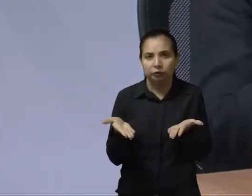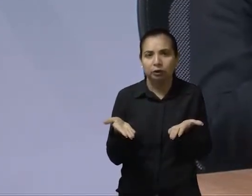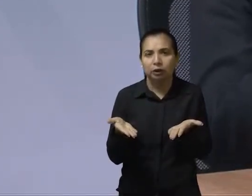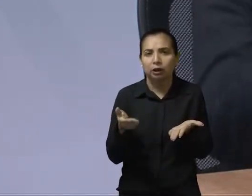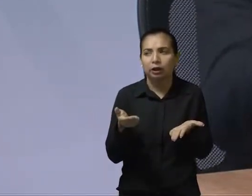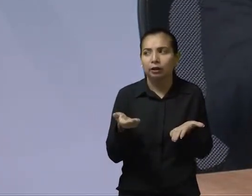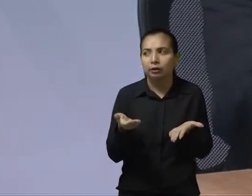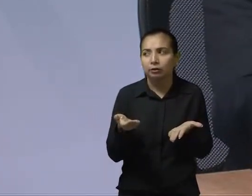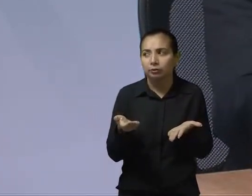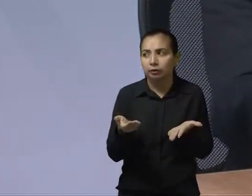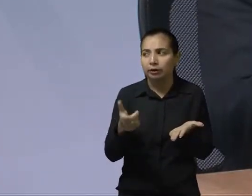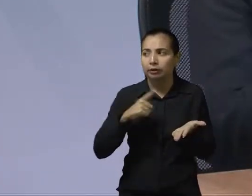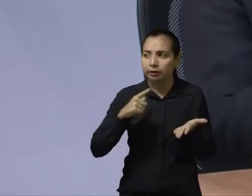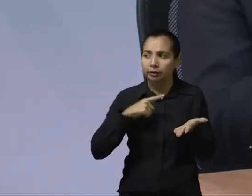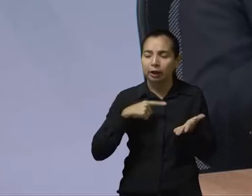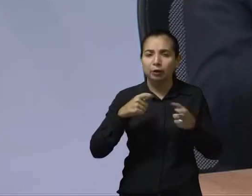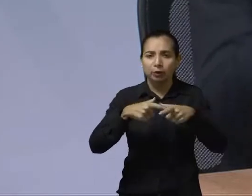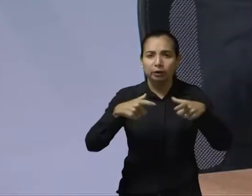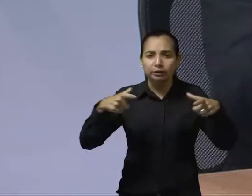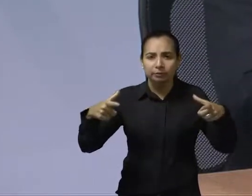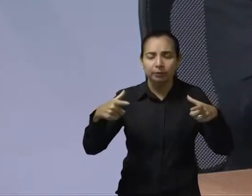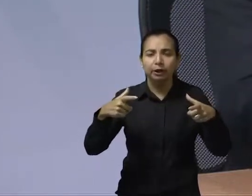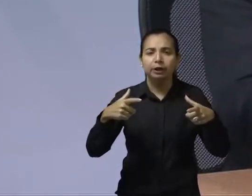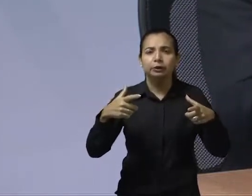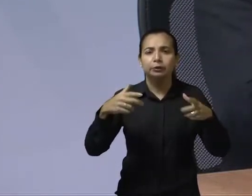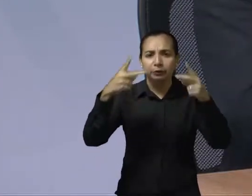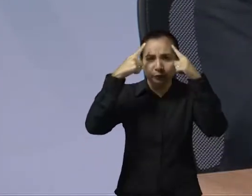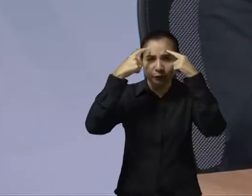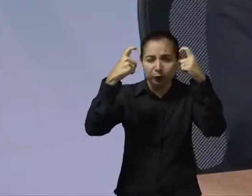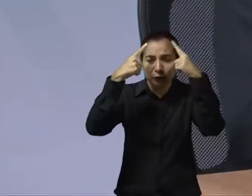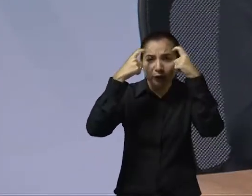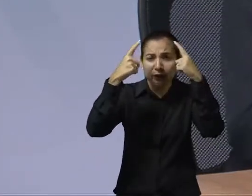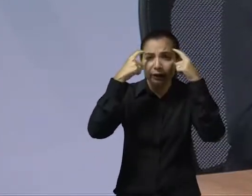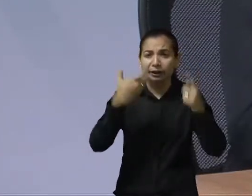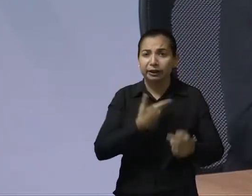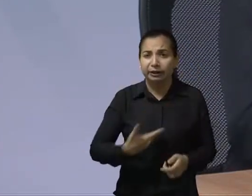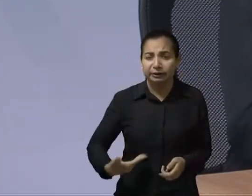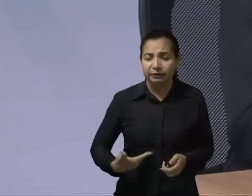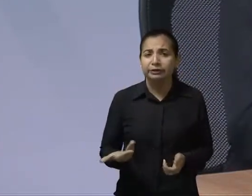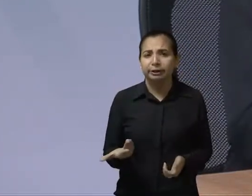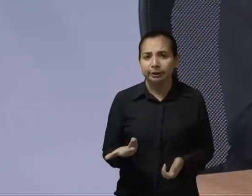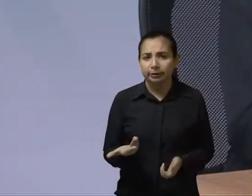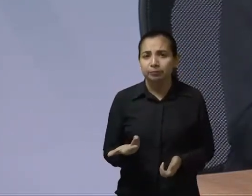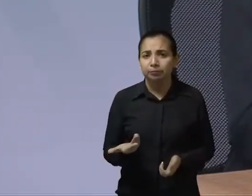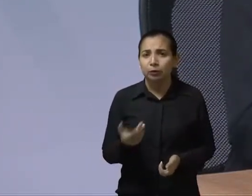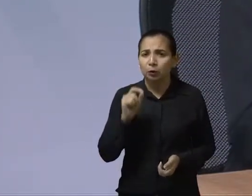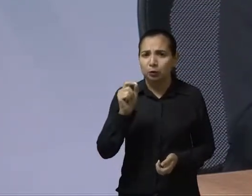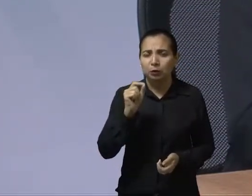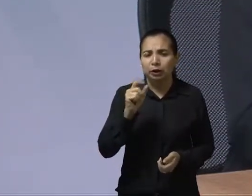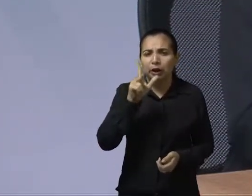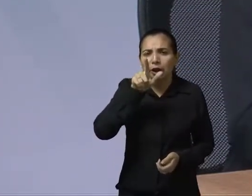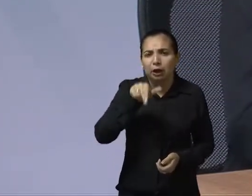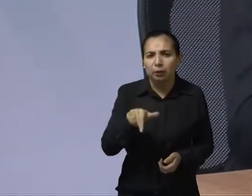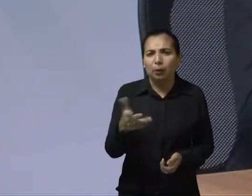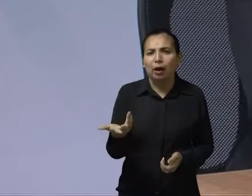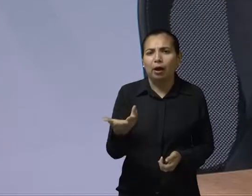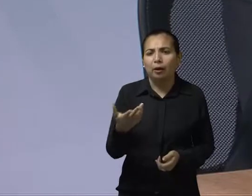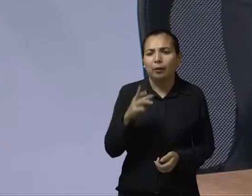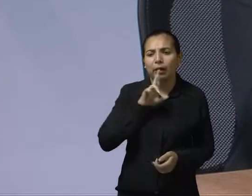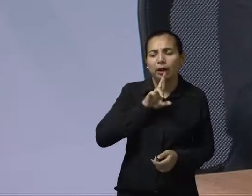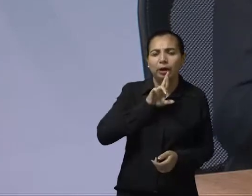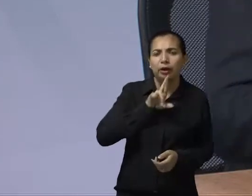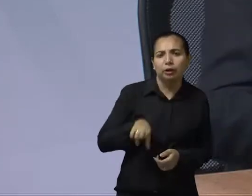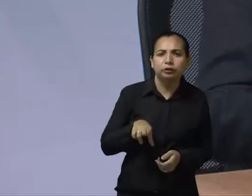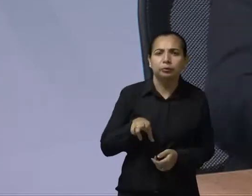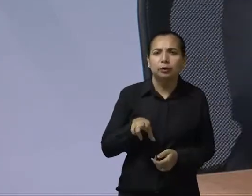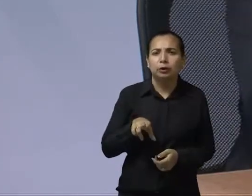de crescimento de violência pública, de recrudescimento da violência, uma resposta